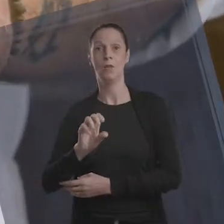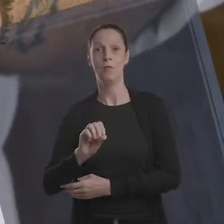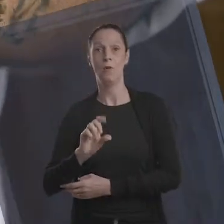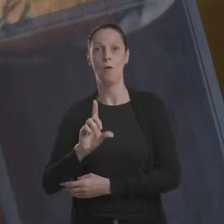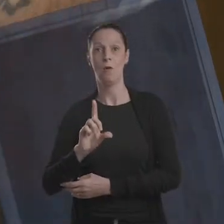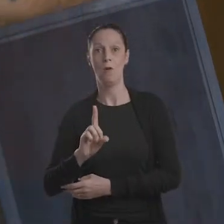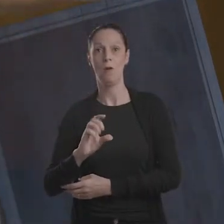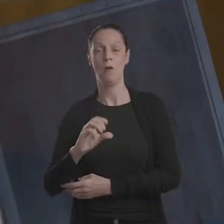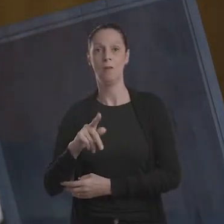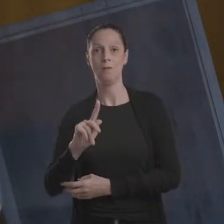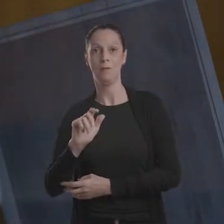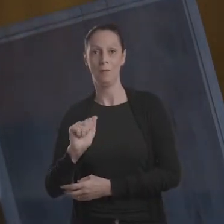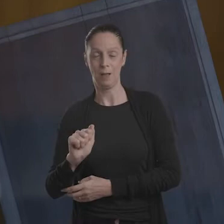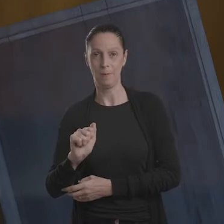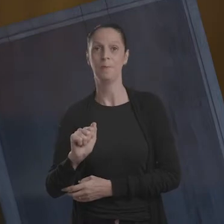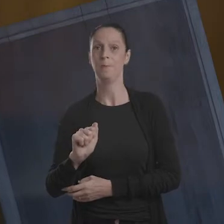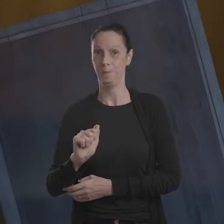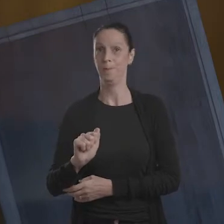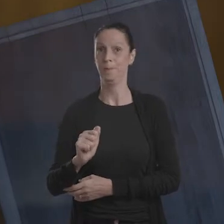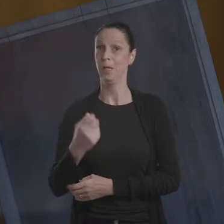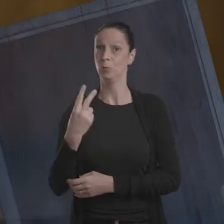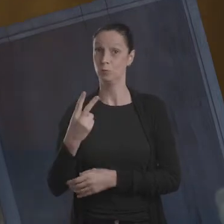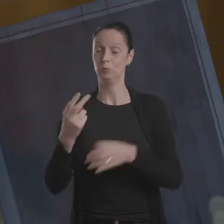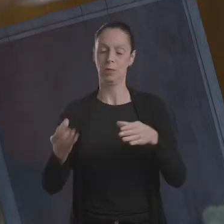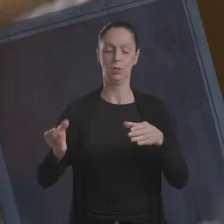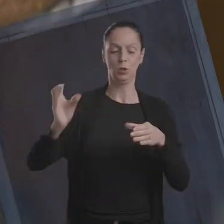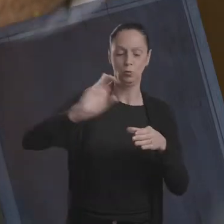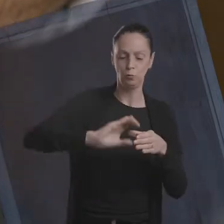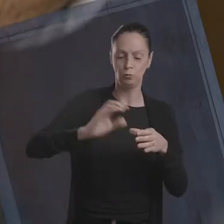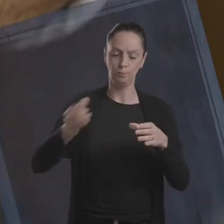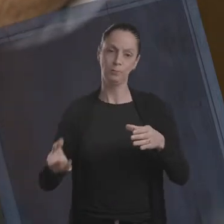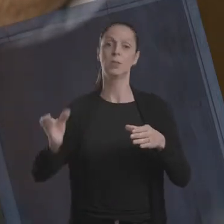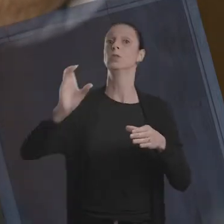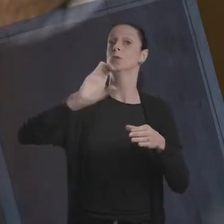Então, como a gente usou duas tangerinas, vão duas doses de vodka.